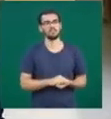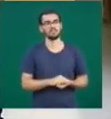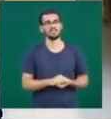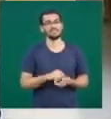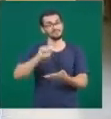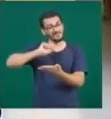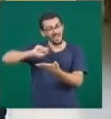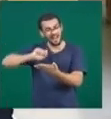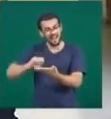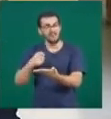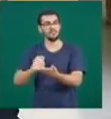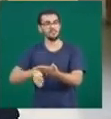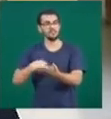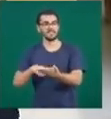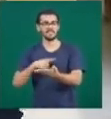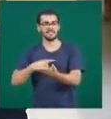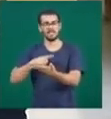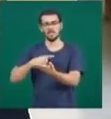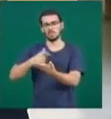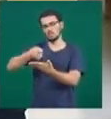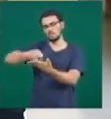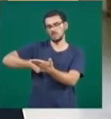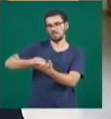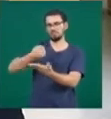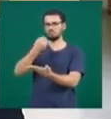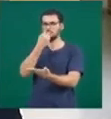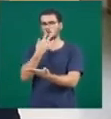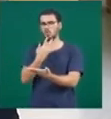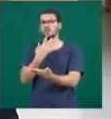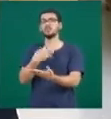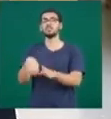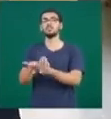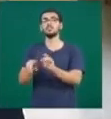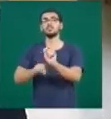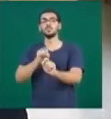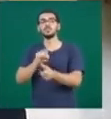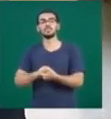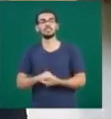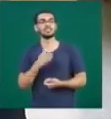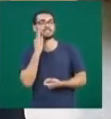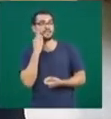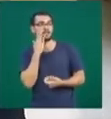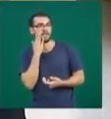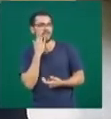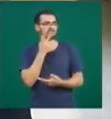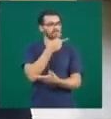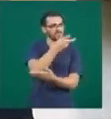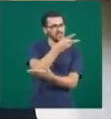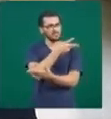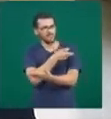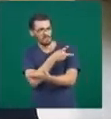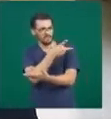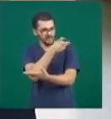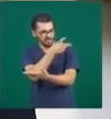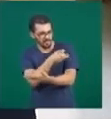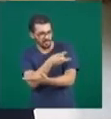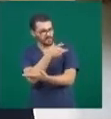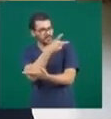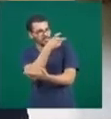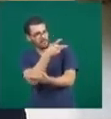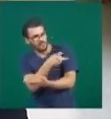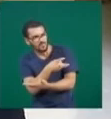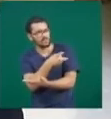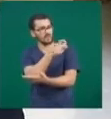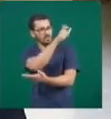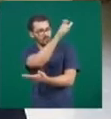não apenas de um bom texto, isso é essencial, mas também de um repórter que consiga enxergar na